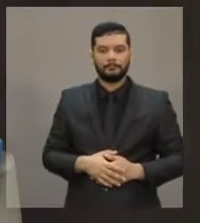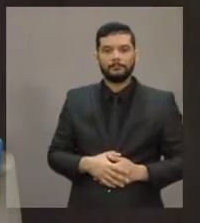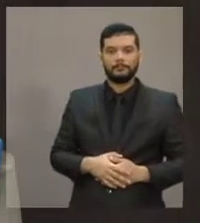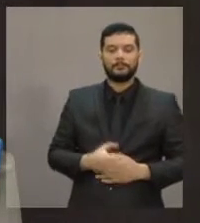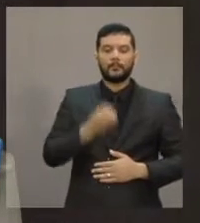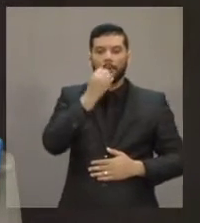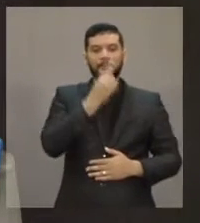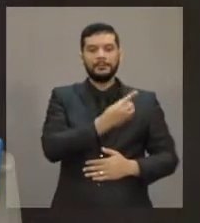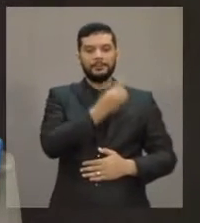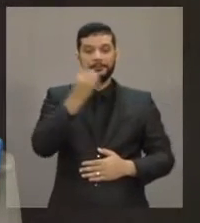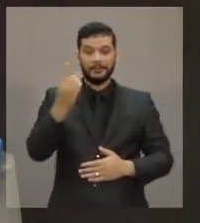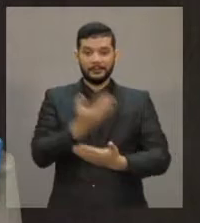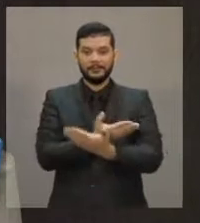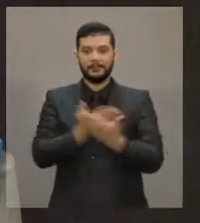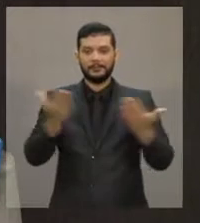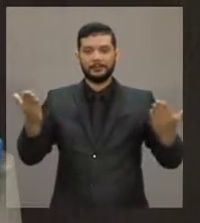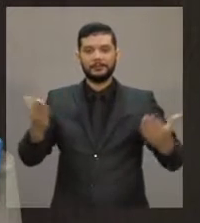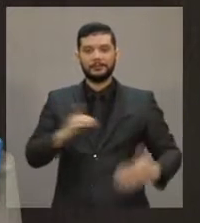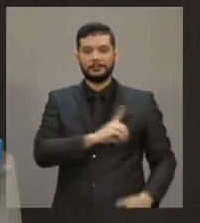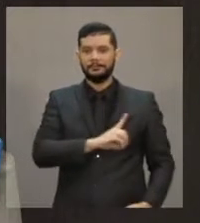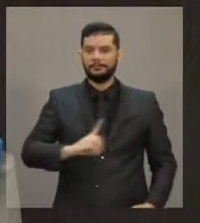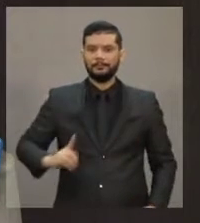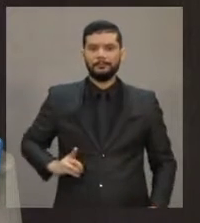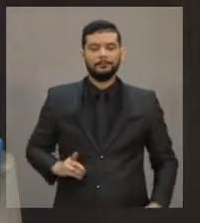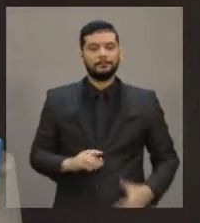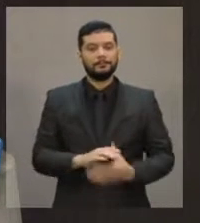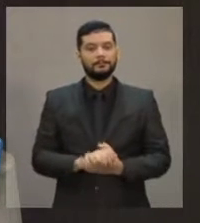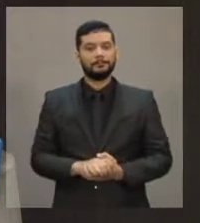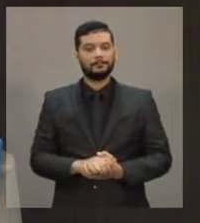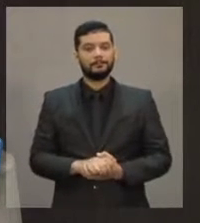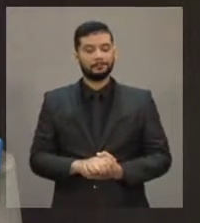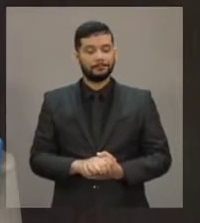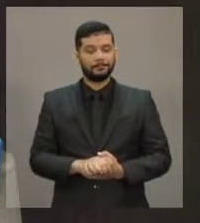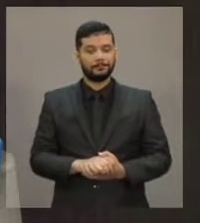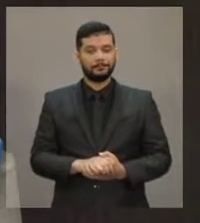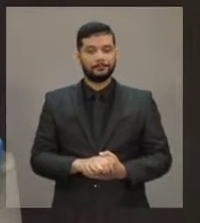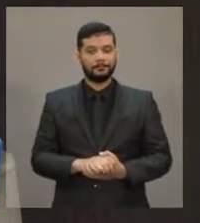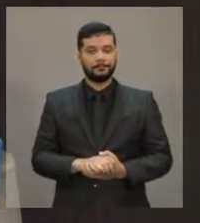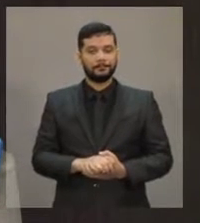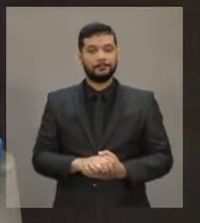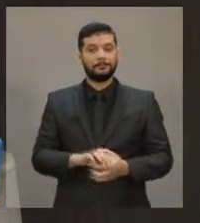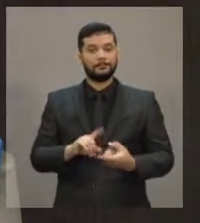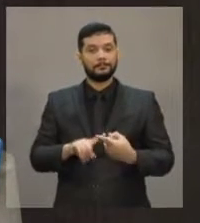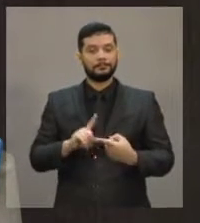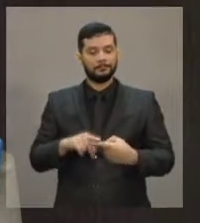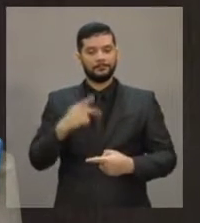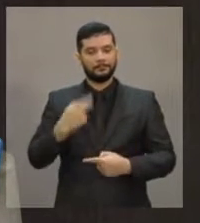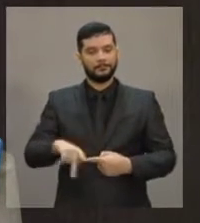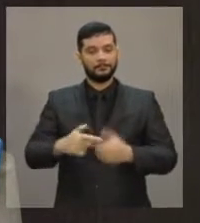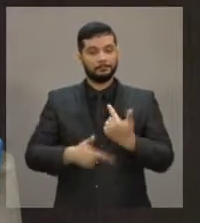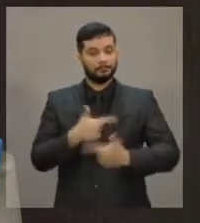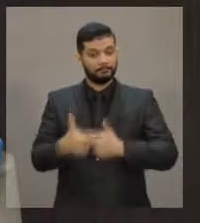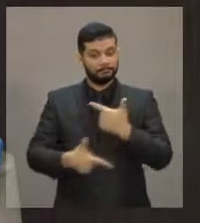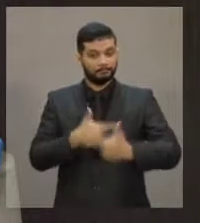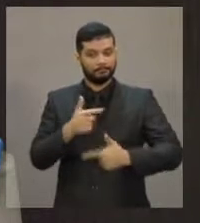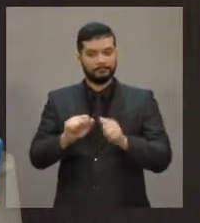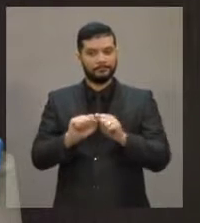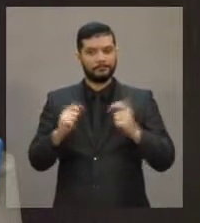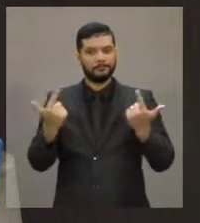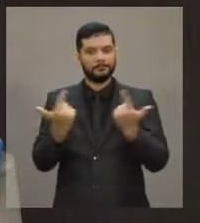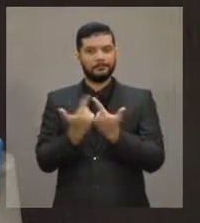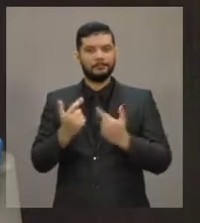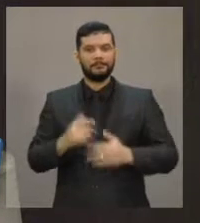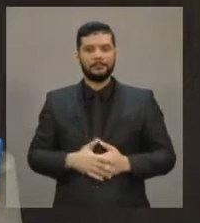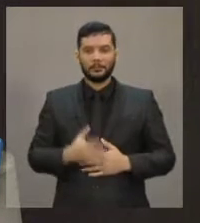Bom dia, deputados, bom dia, deputadas. Bom dia aqui aos servidores da casa,